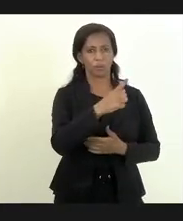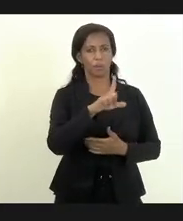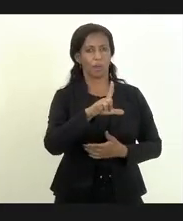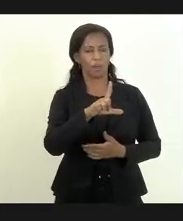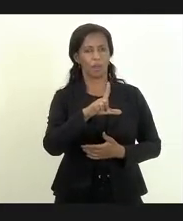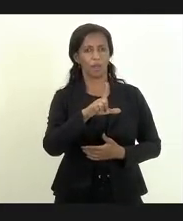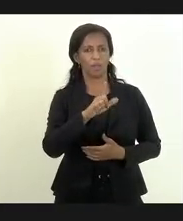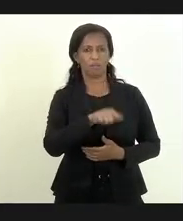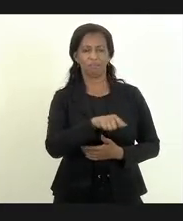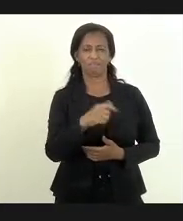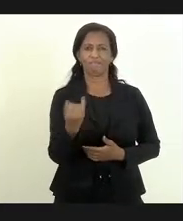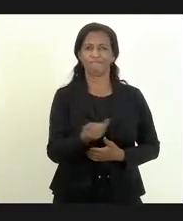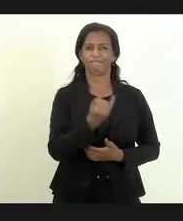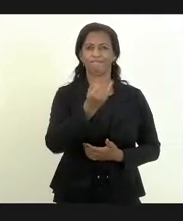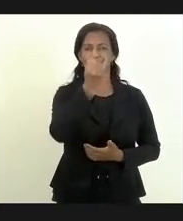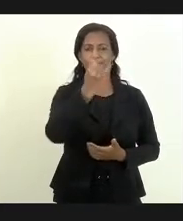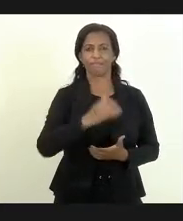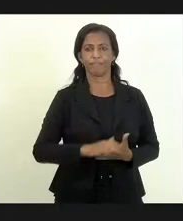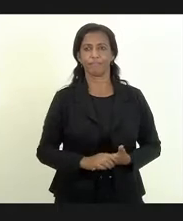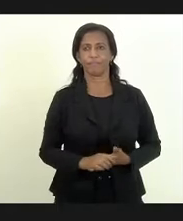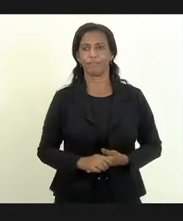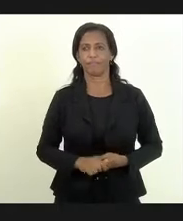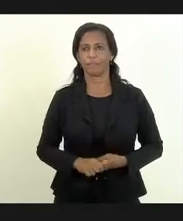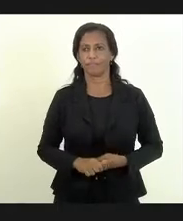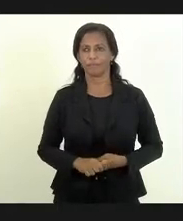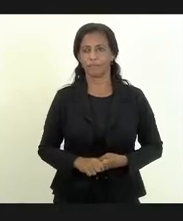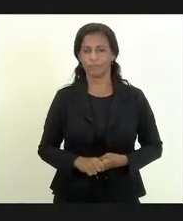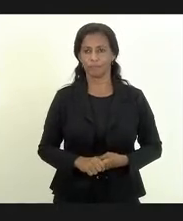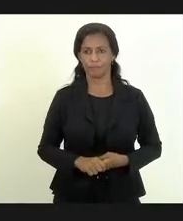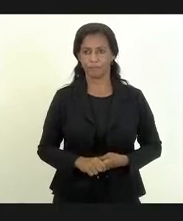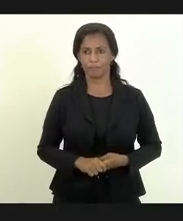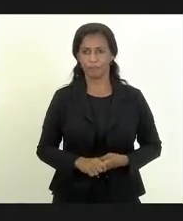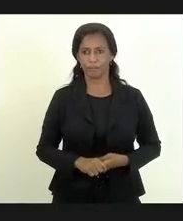lei que é muito importante